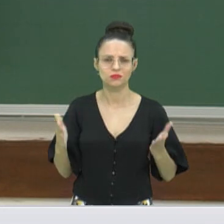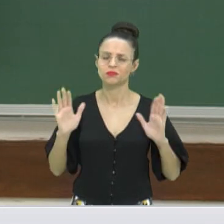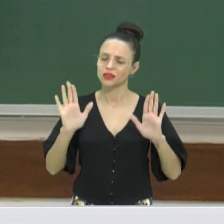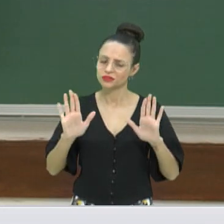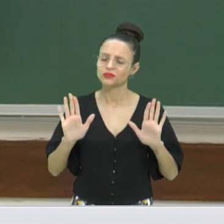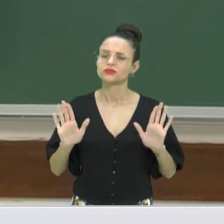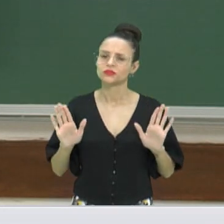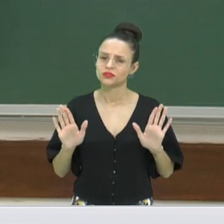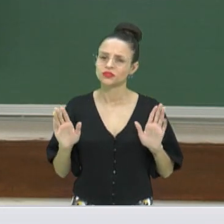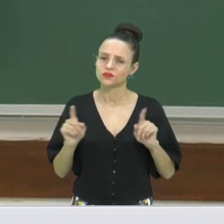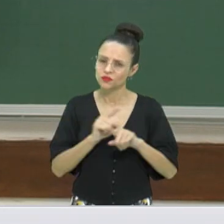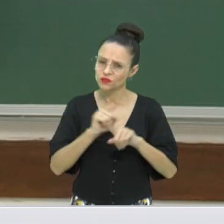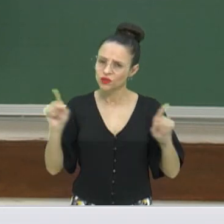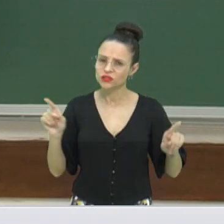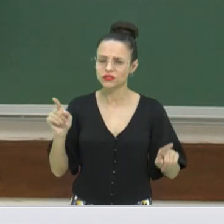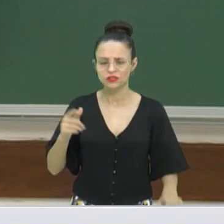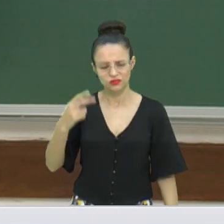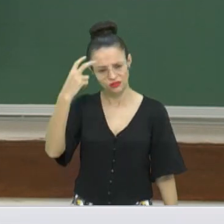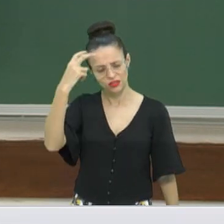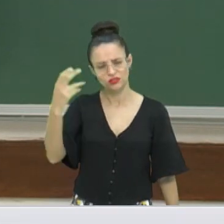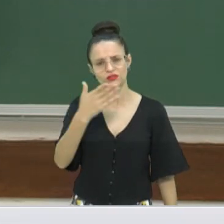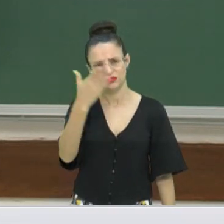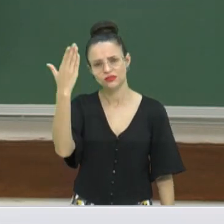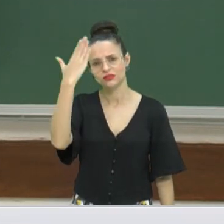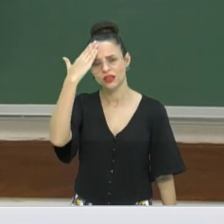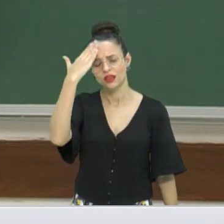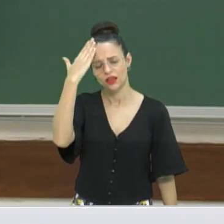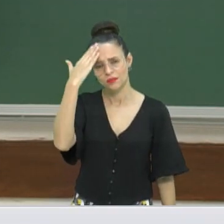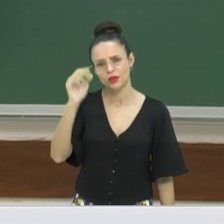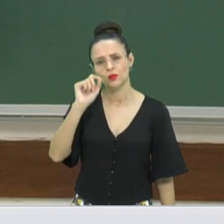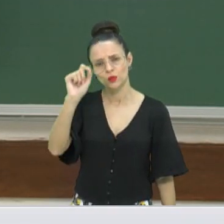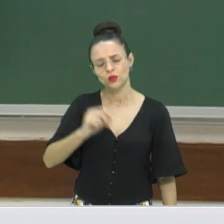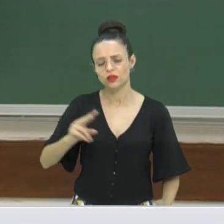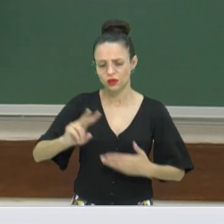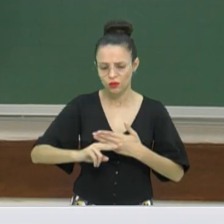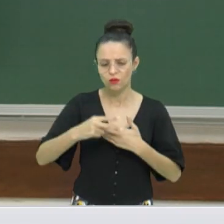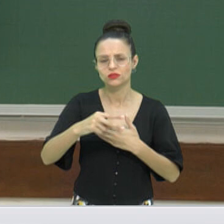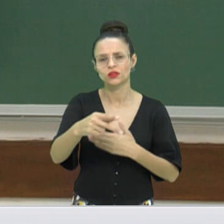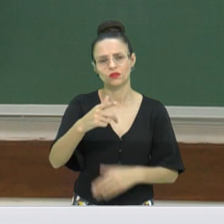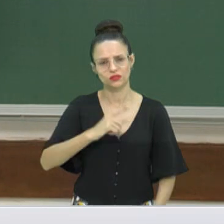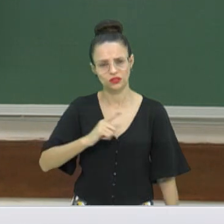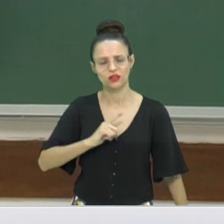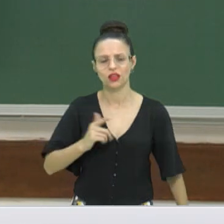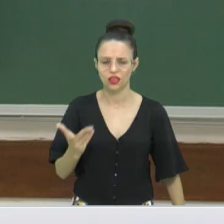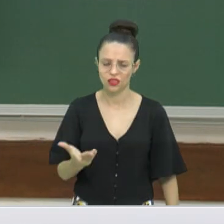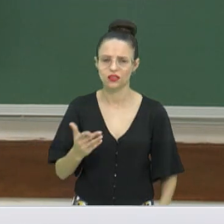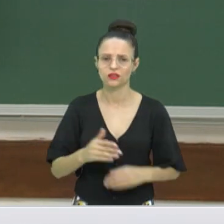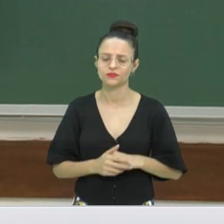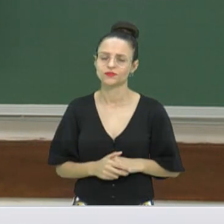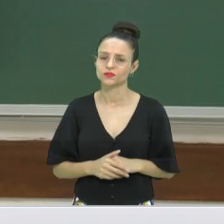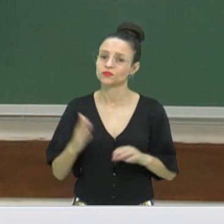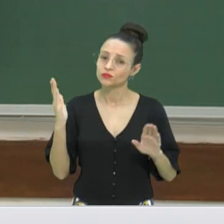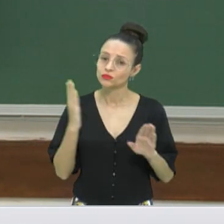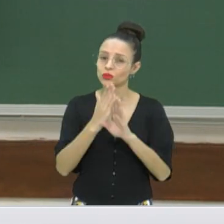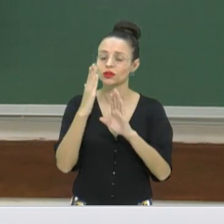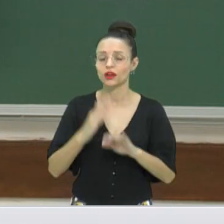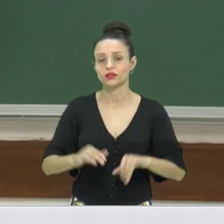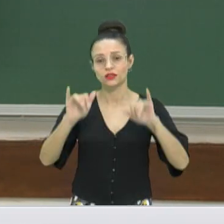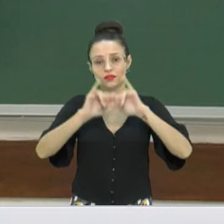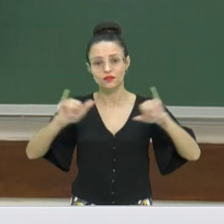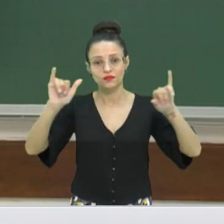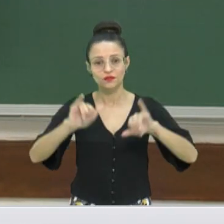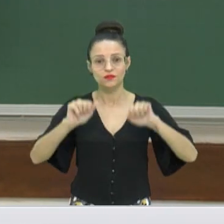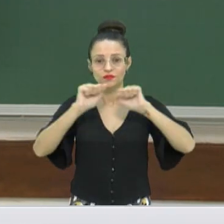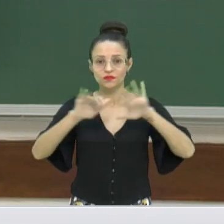mas você que é uma pessoa inteligente, você sabe quais consequências gravíssimas pode ter por causa de notícia